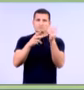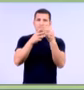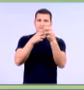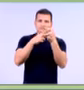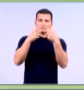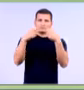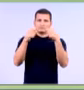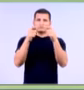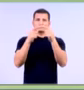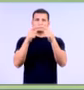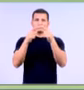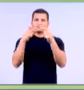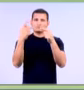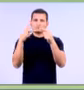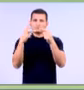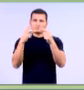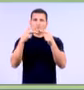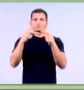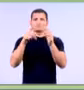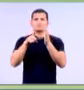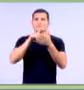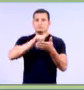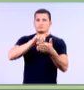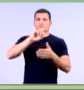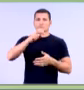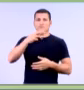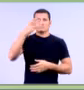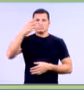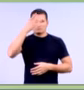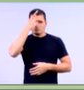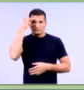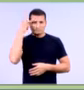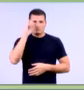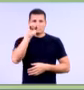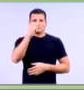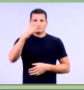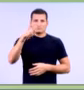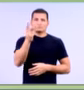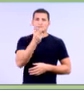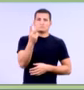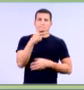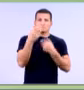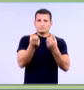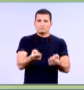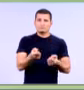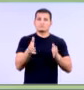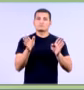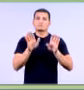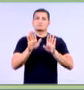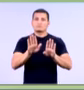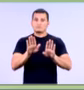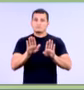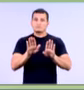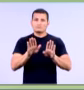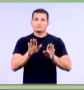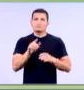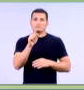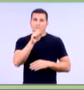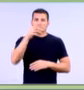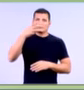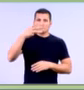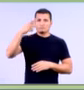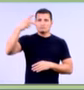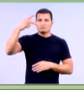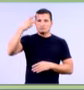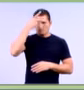antecedente ou na terceira pessoa do singular. Essas duas formas são aceitas, embora esta daqui, na terceira